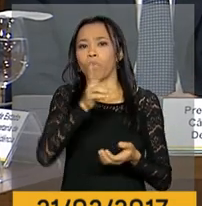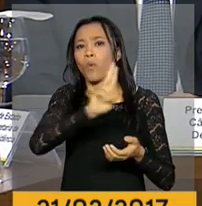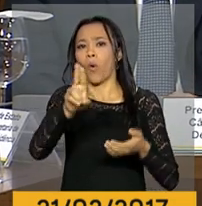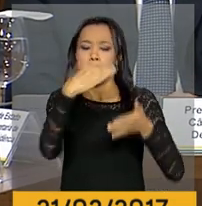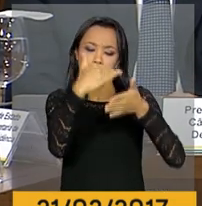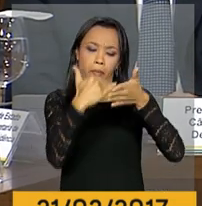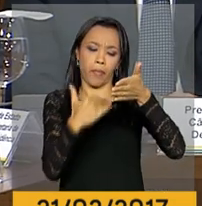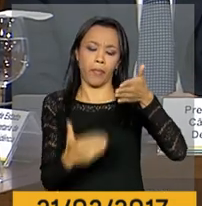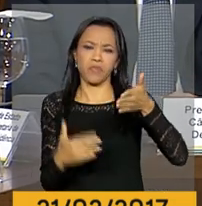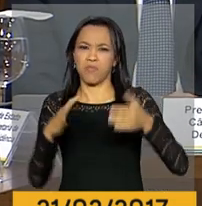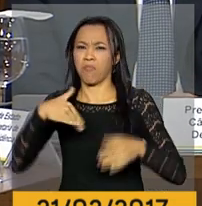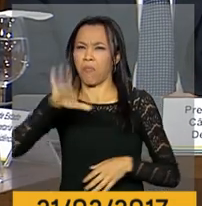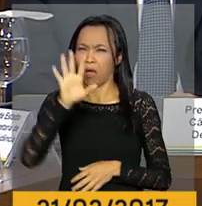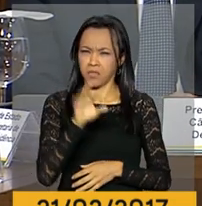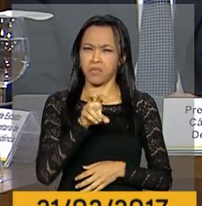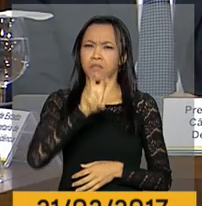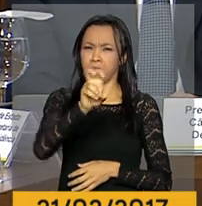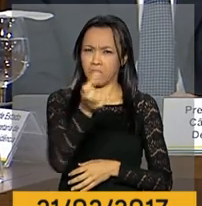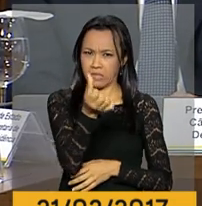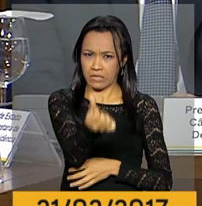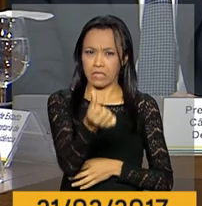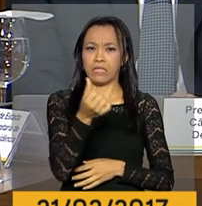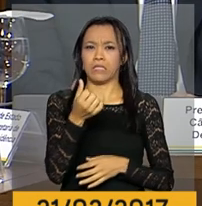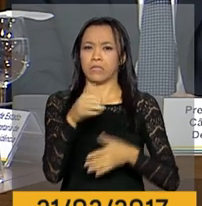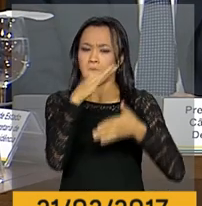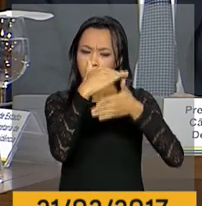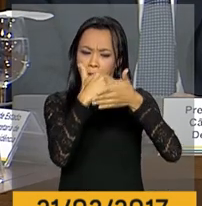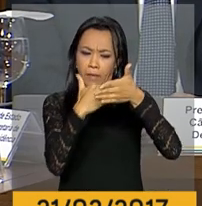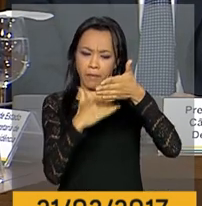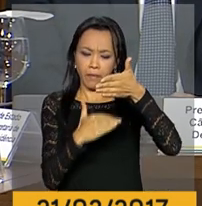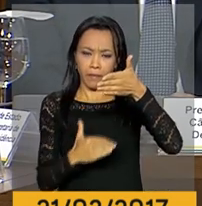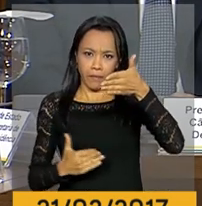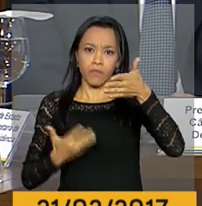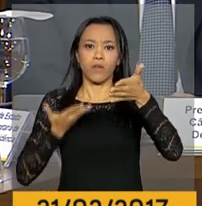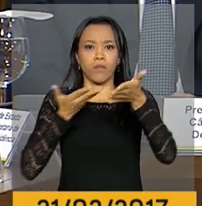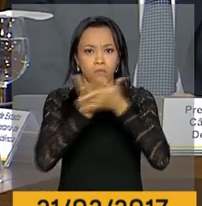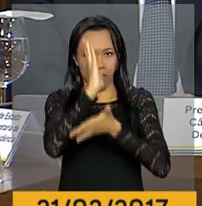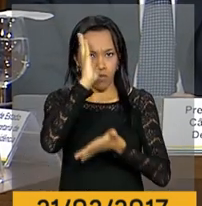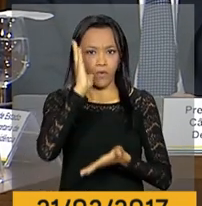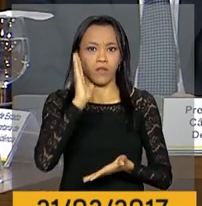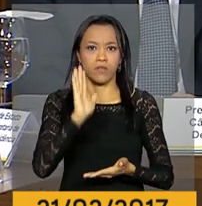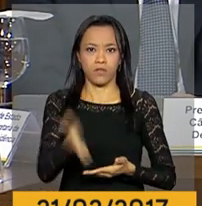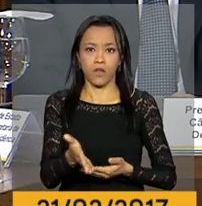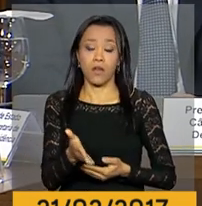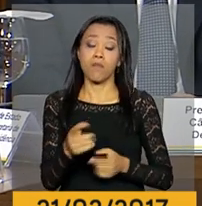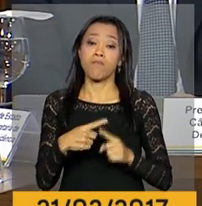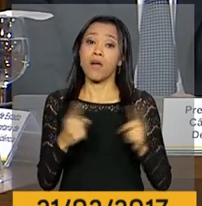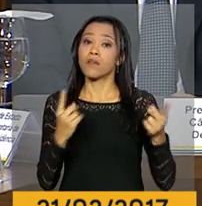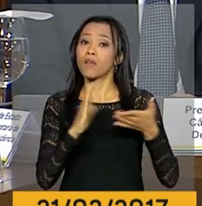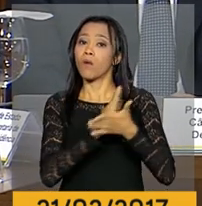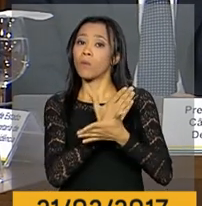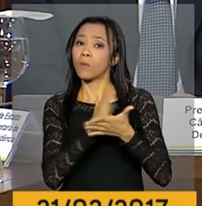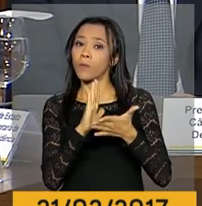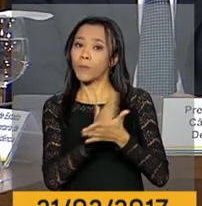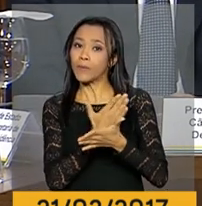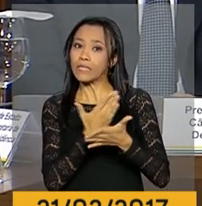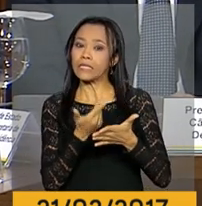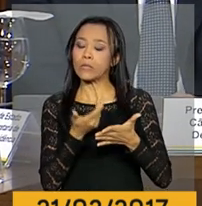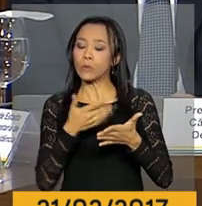de 56 matérias que foram aprovadas Mas algumas